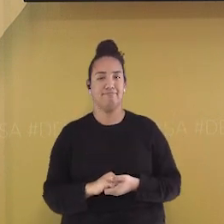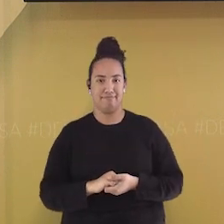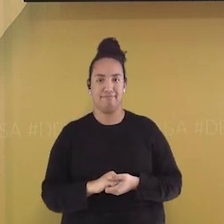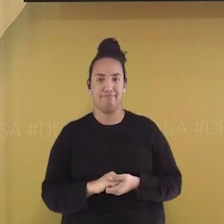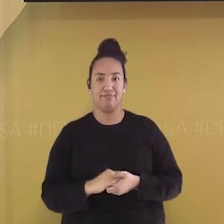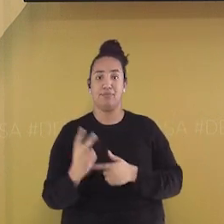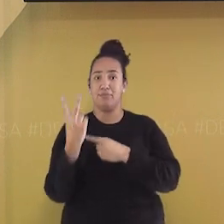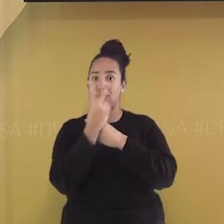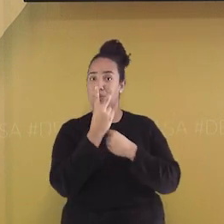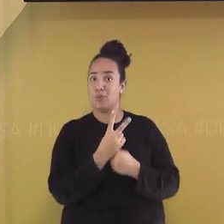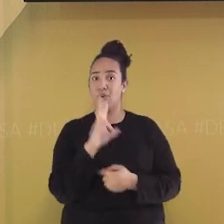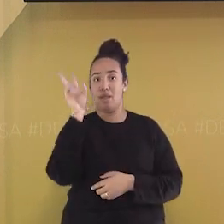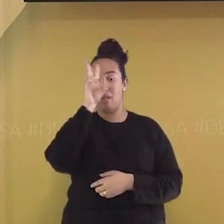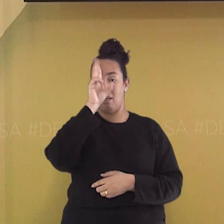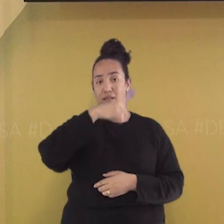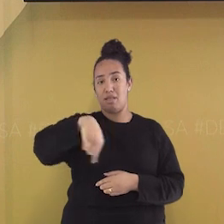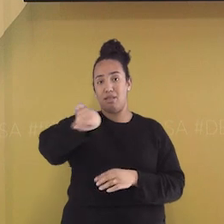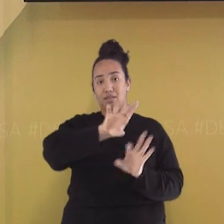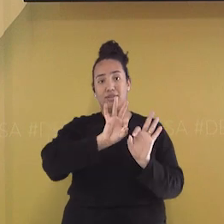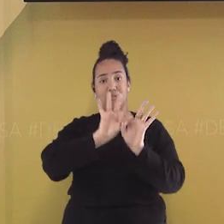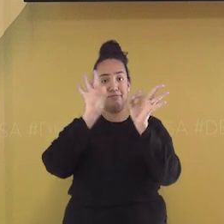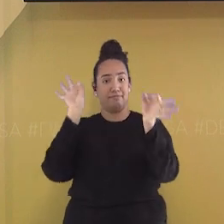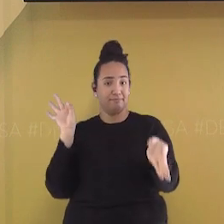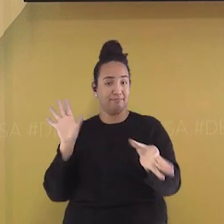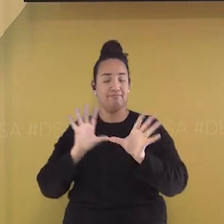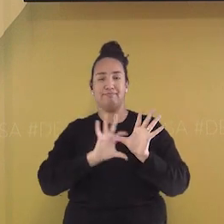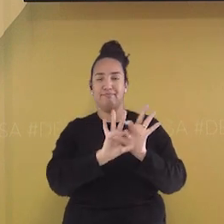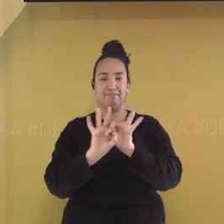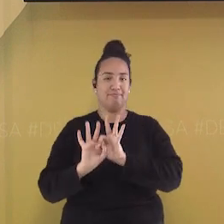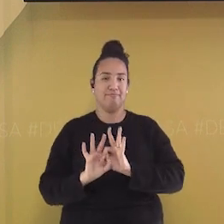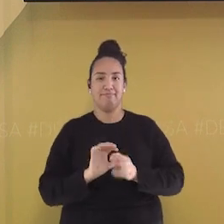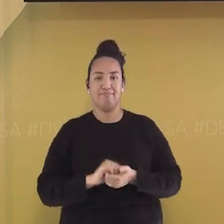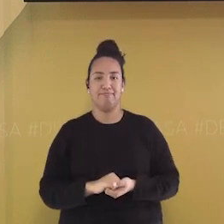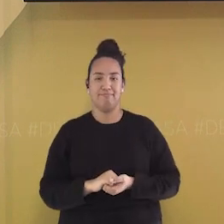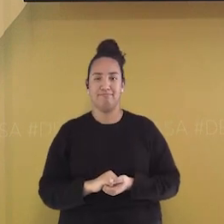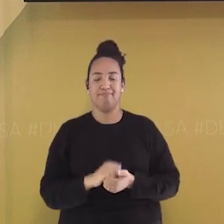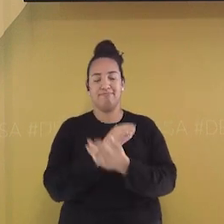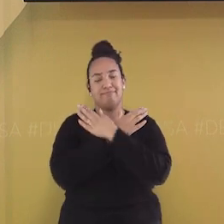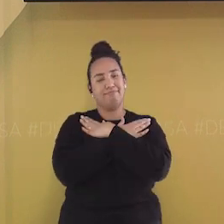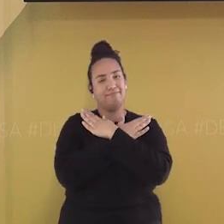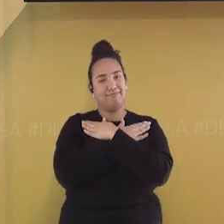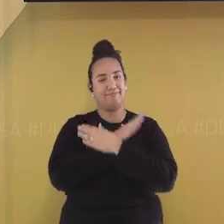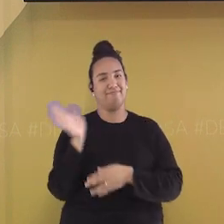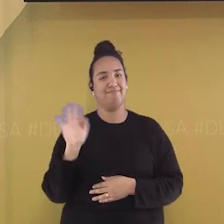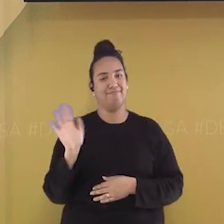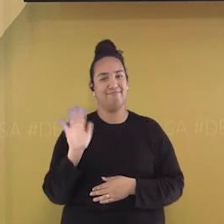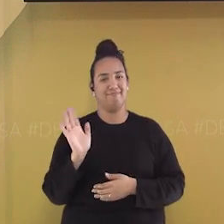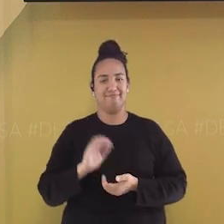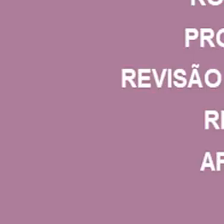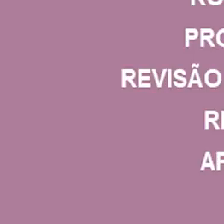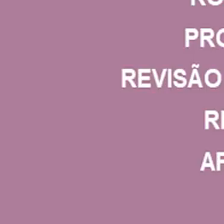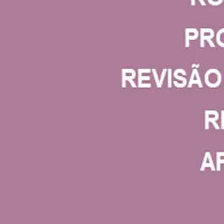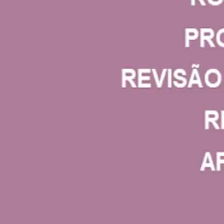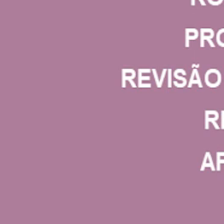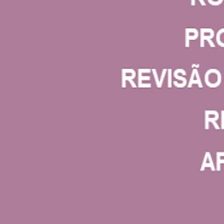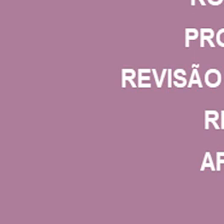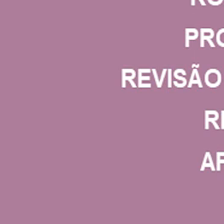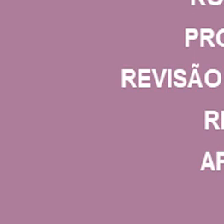Se cuidem e não se esqueçam que mesmo distantes, estamos juntos. Um abraço e até a próxima!